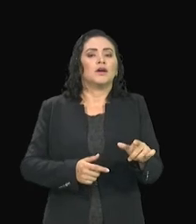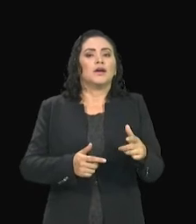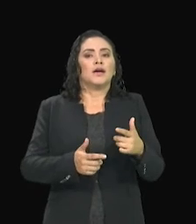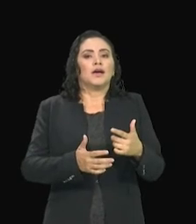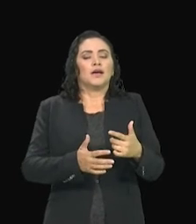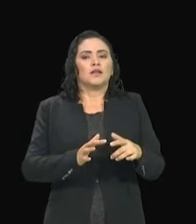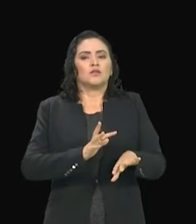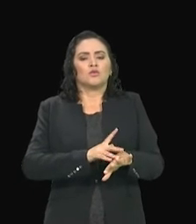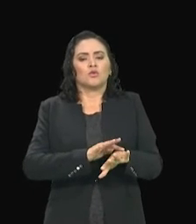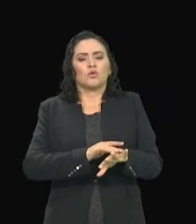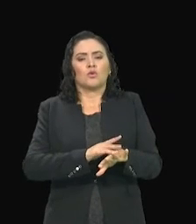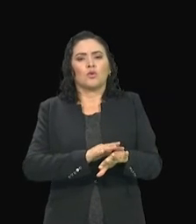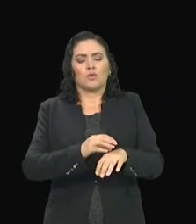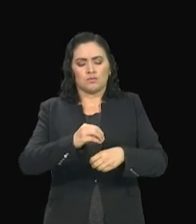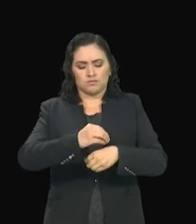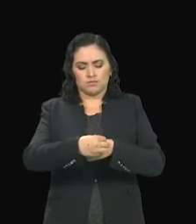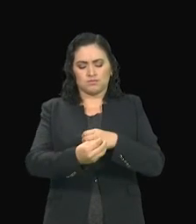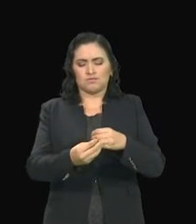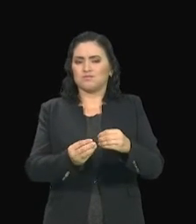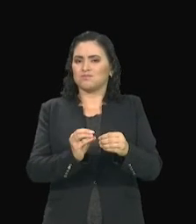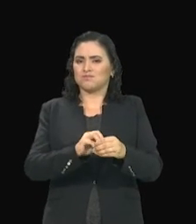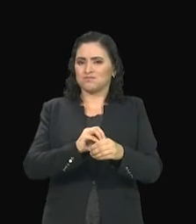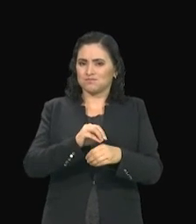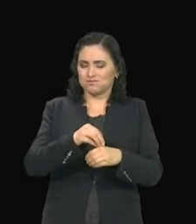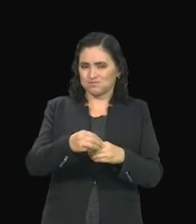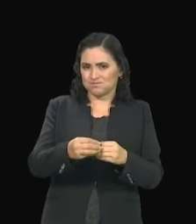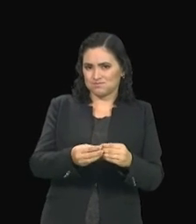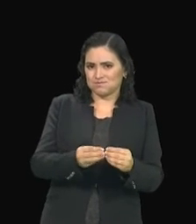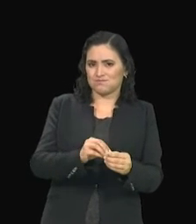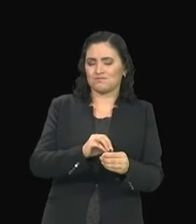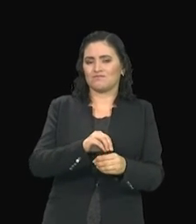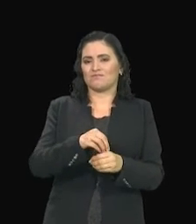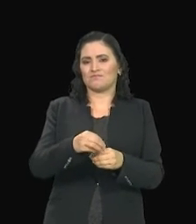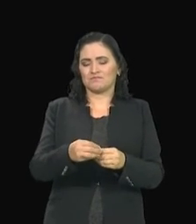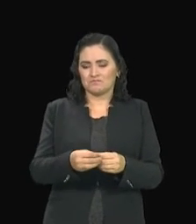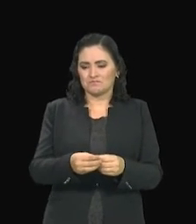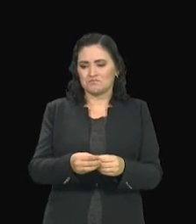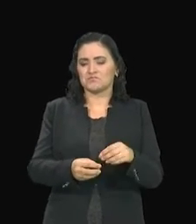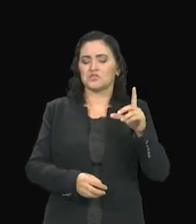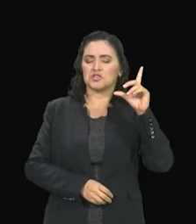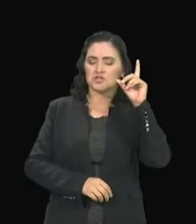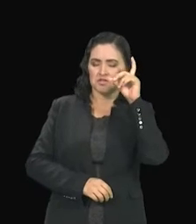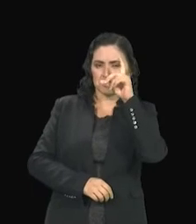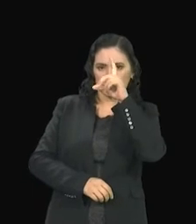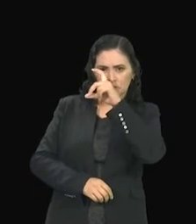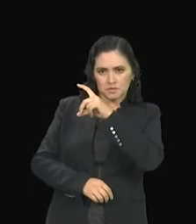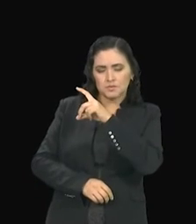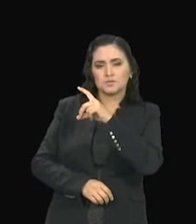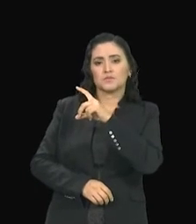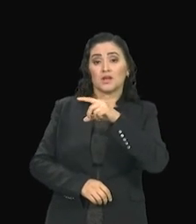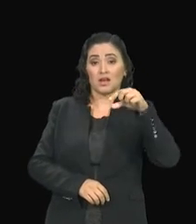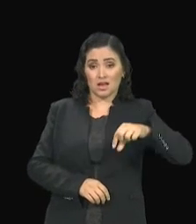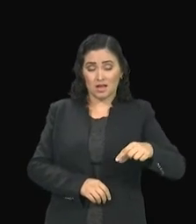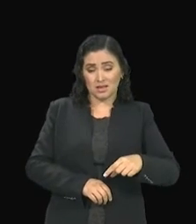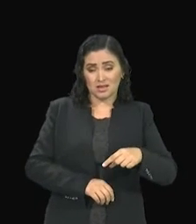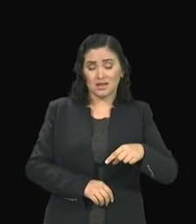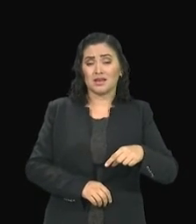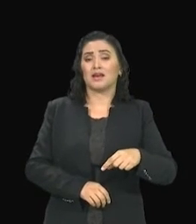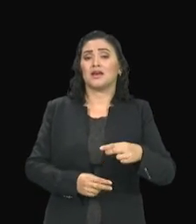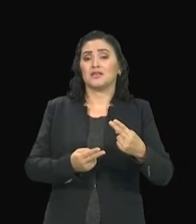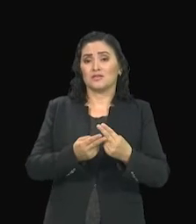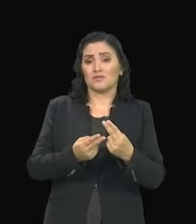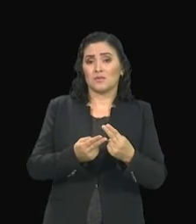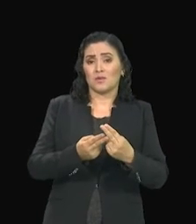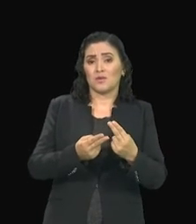sido cortado. Aqui os pacientes ou iam para Caxias, ou iam para Coroatá, ou para São Luís. Com essa retomada